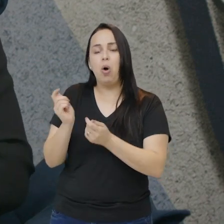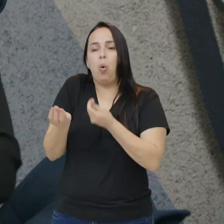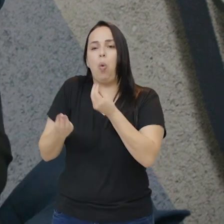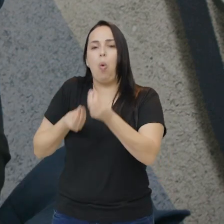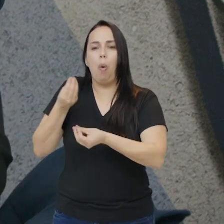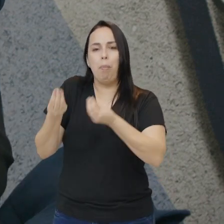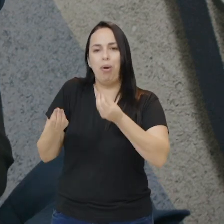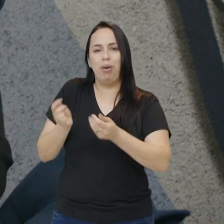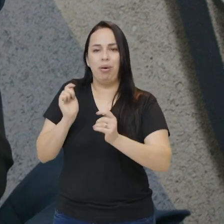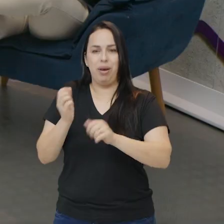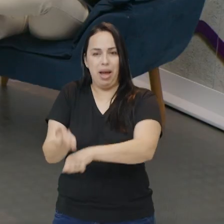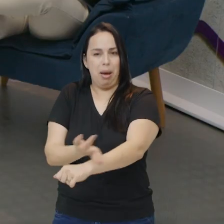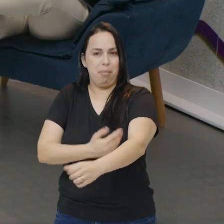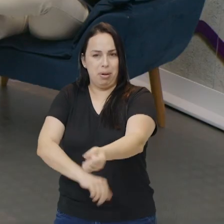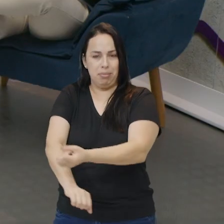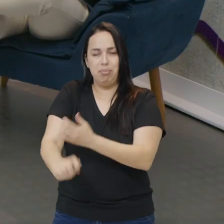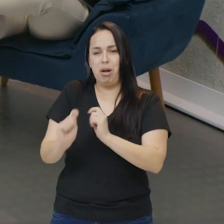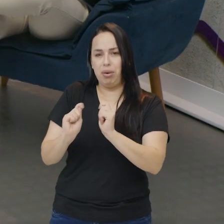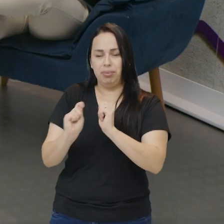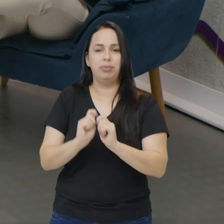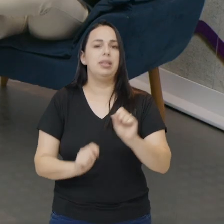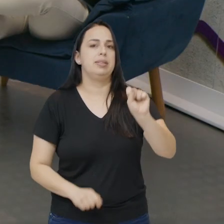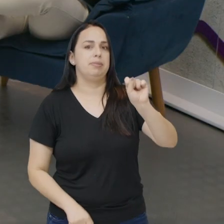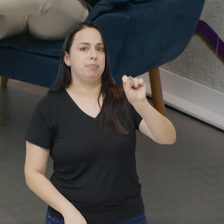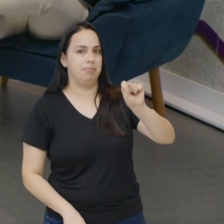próprios funcionários. Sim. Há muitos